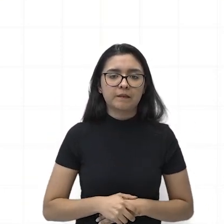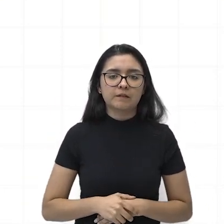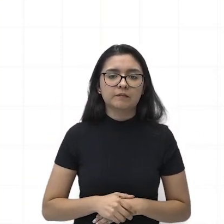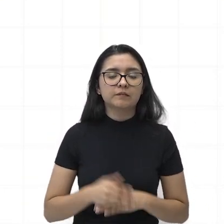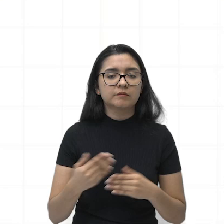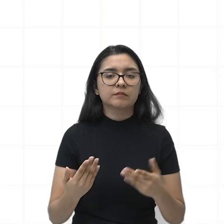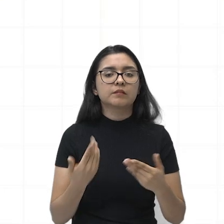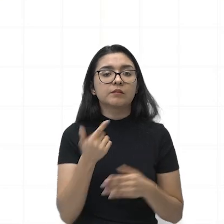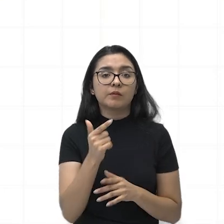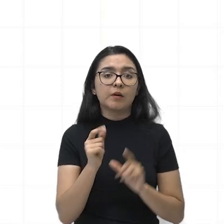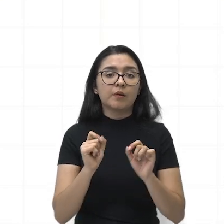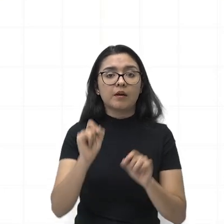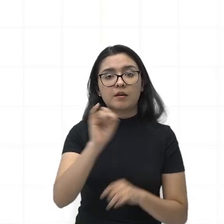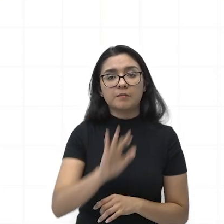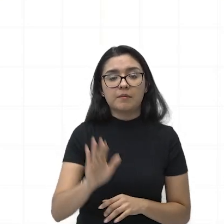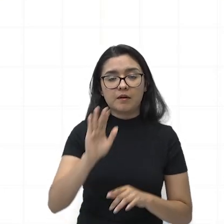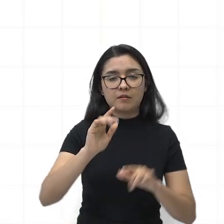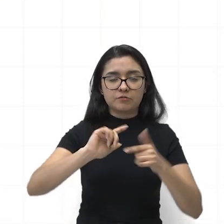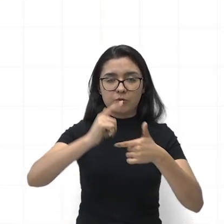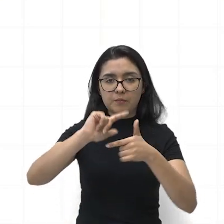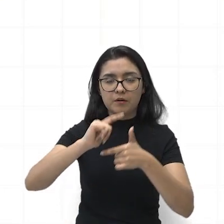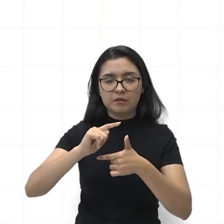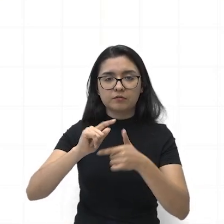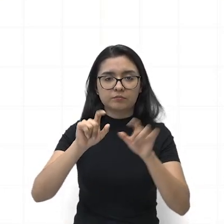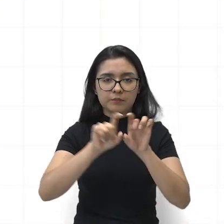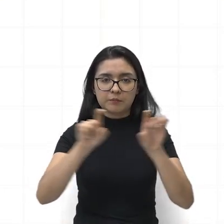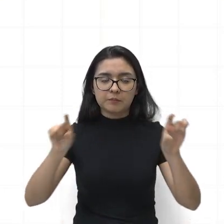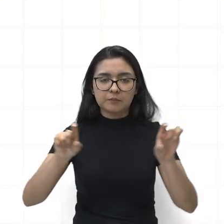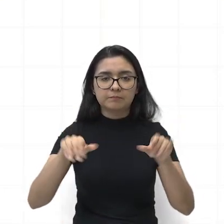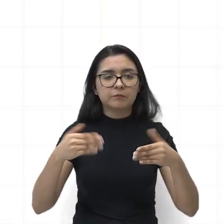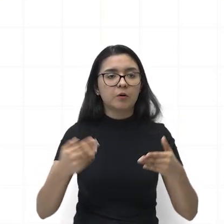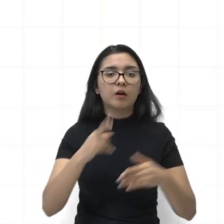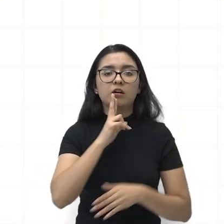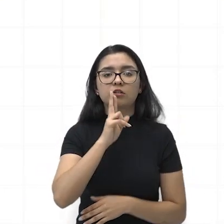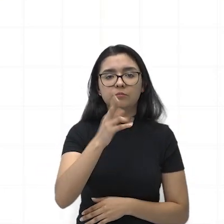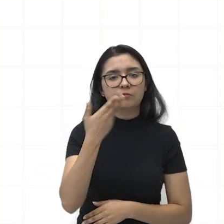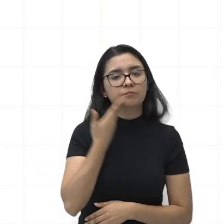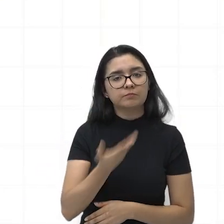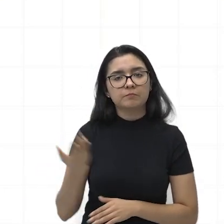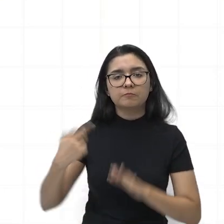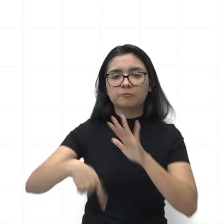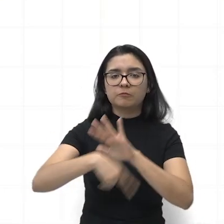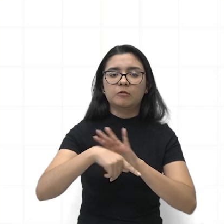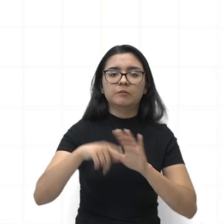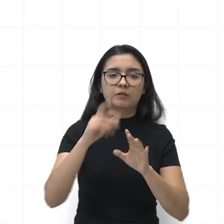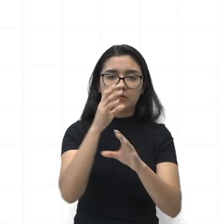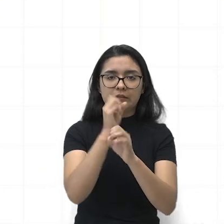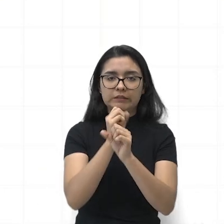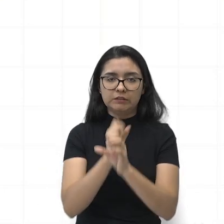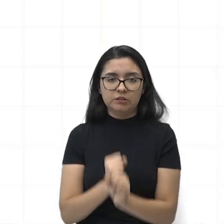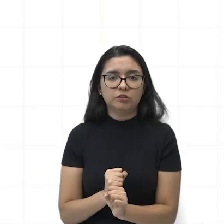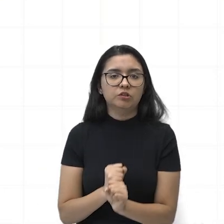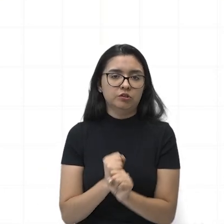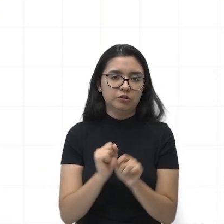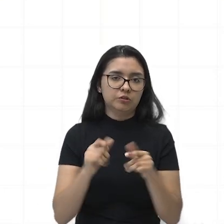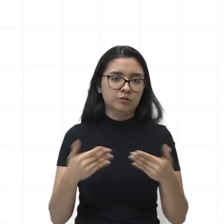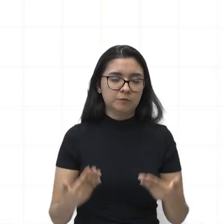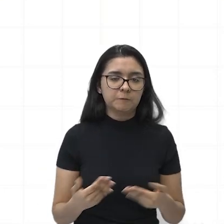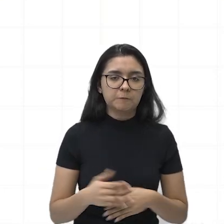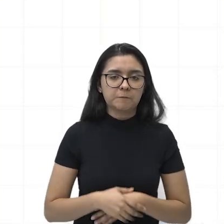a representação geométrica, está aqui, ó, a resposta aqui da nossa questão,